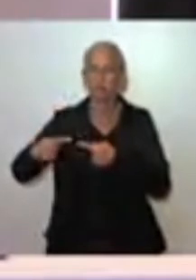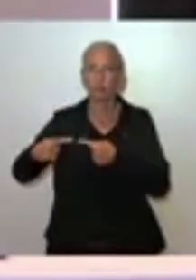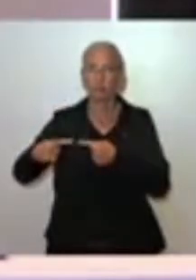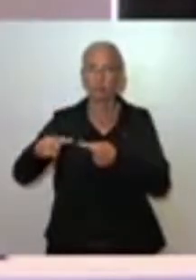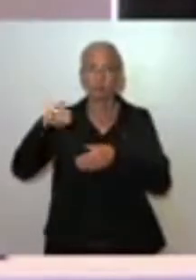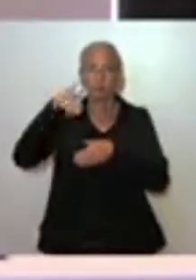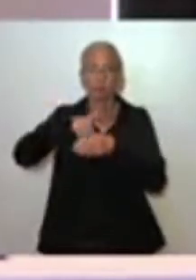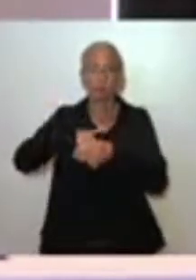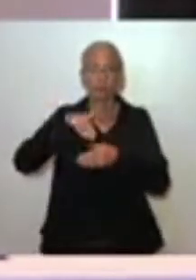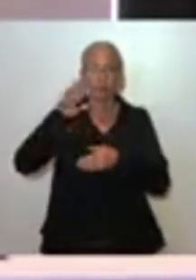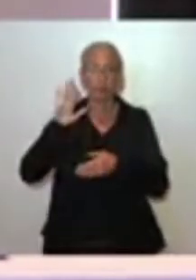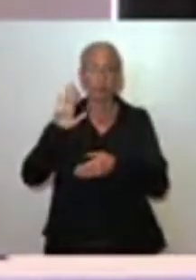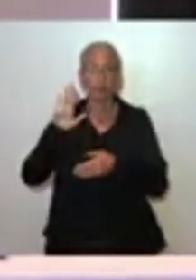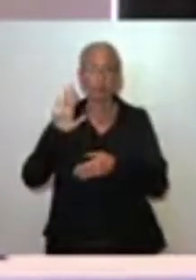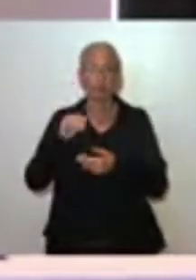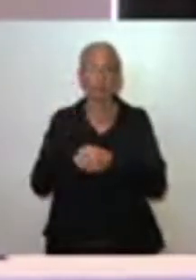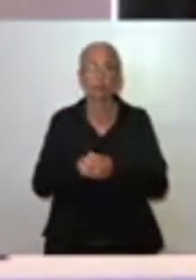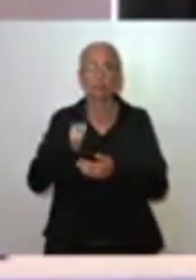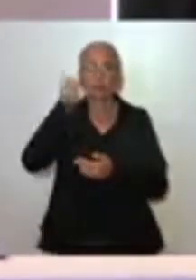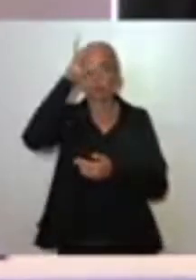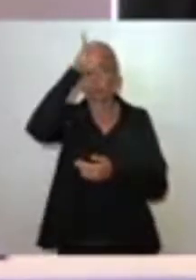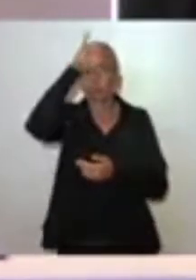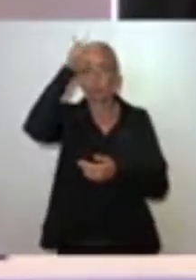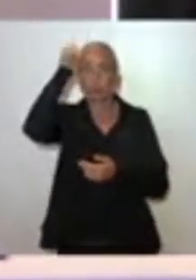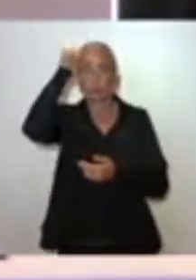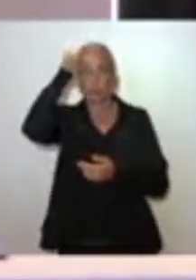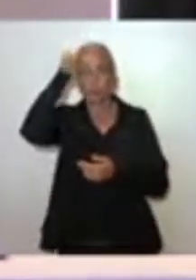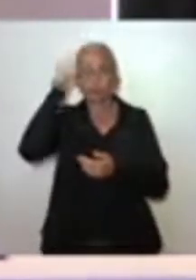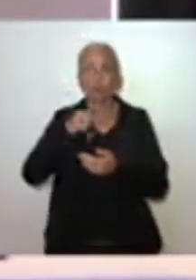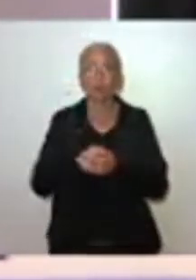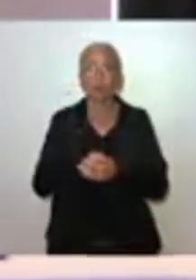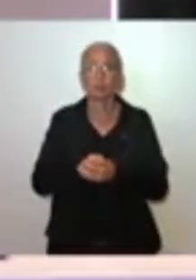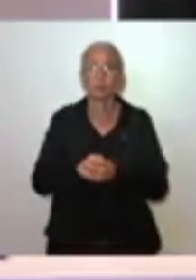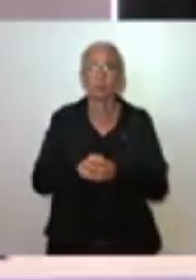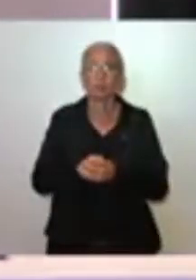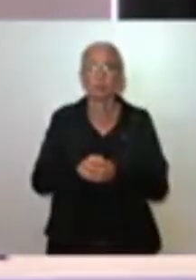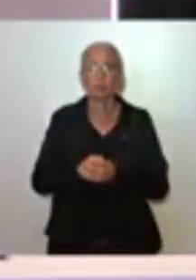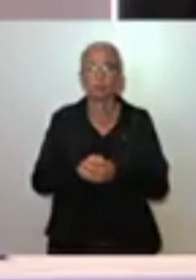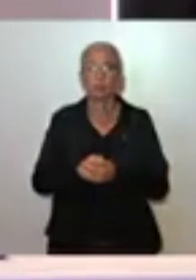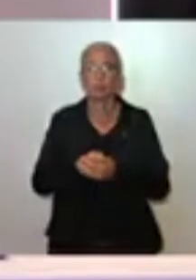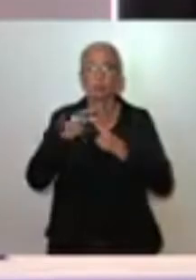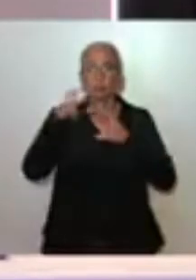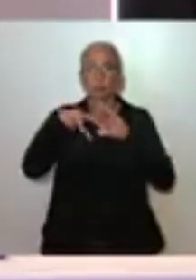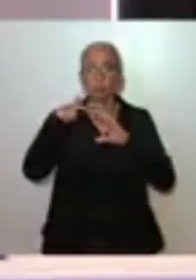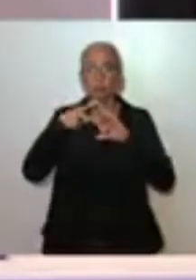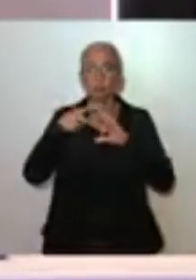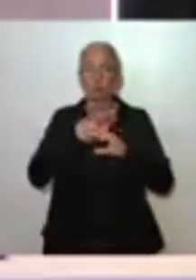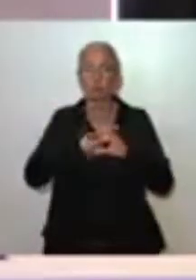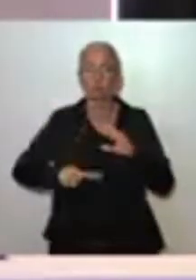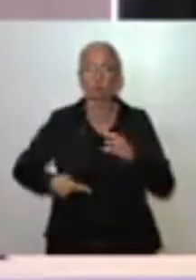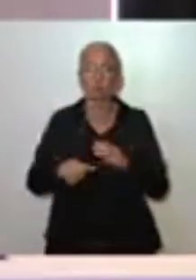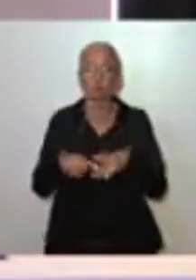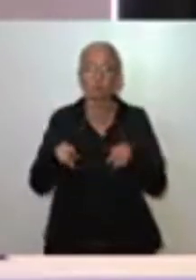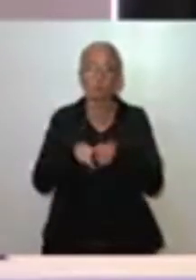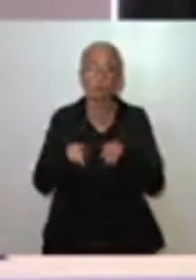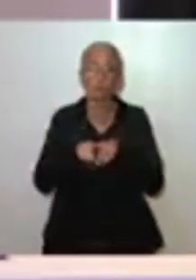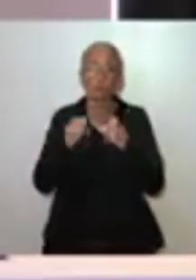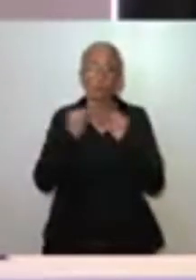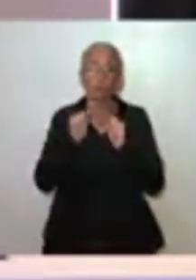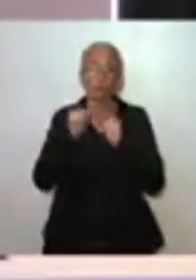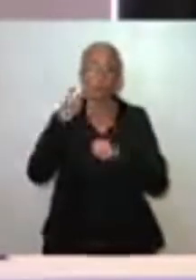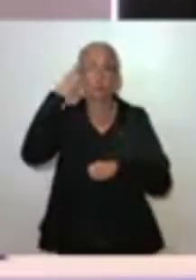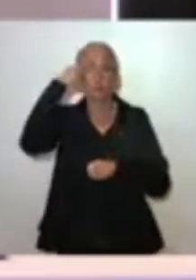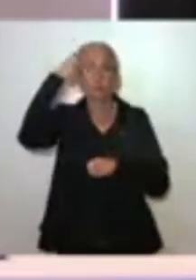candidato como o nosso prefeito José Bonifácio como nosso presidente da Câmara Miguel Alencar ou pode ser apenas